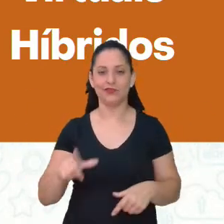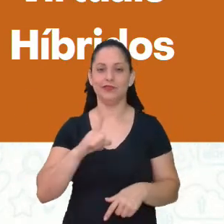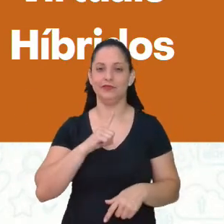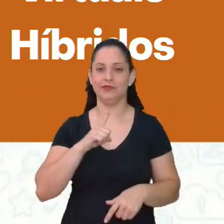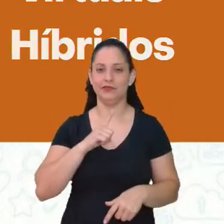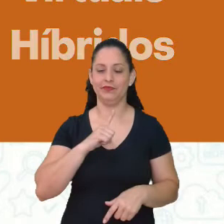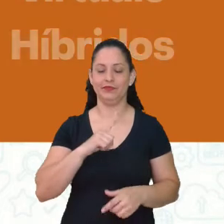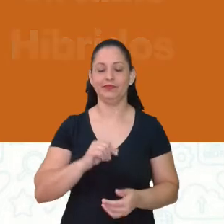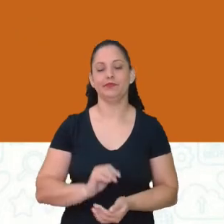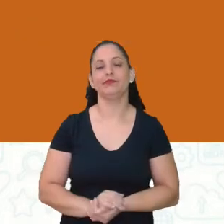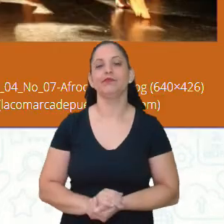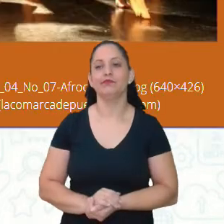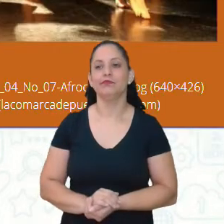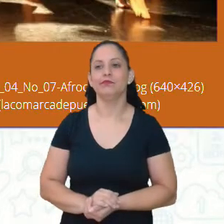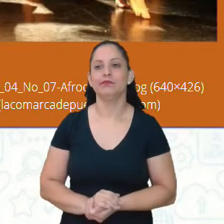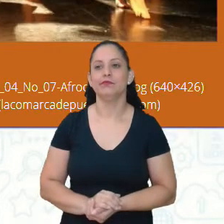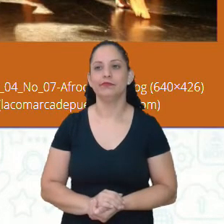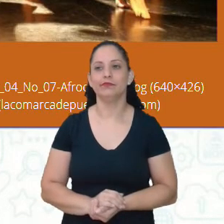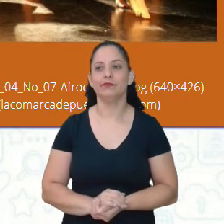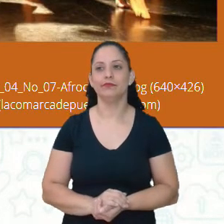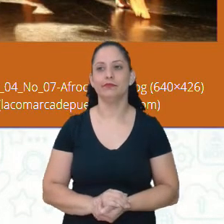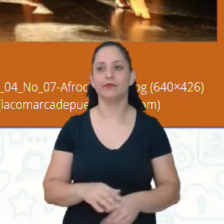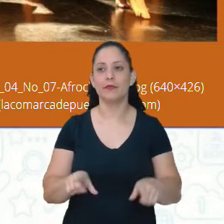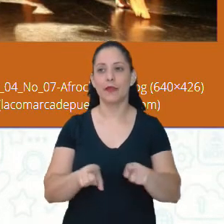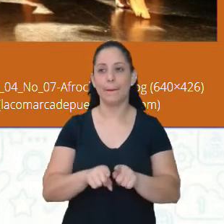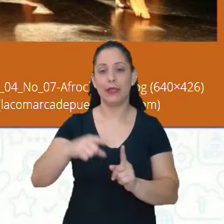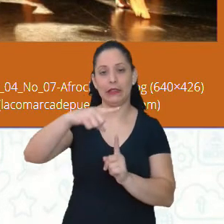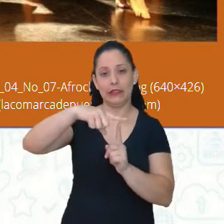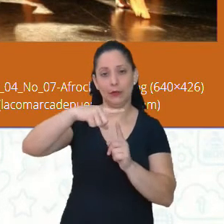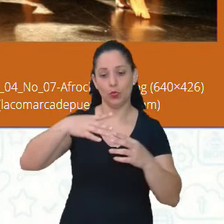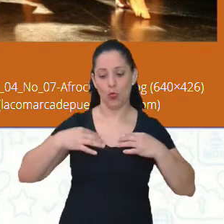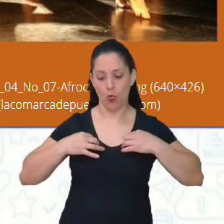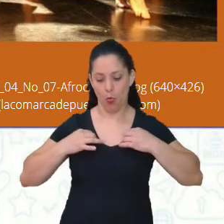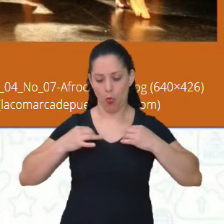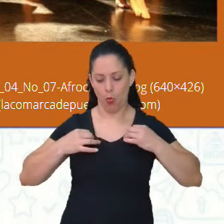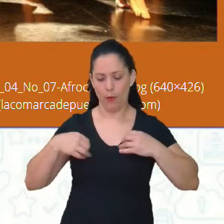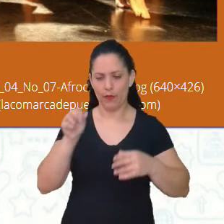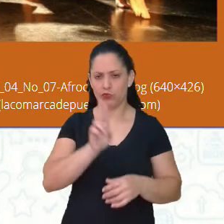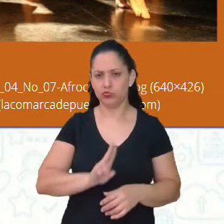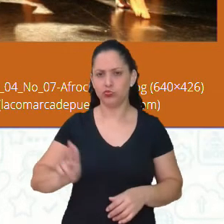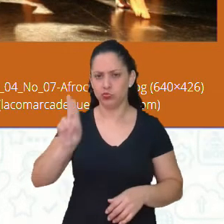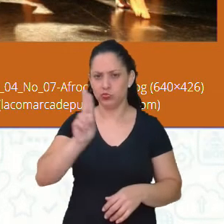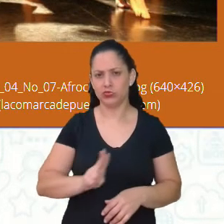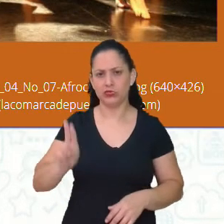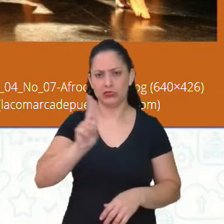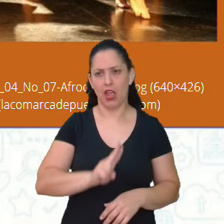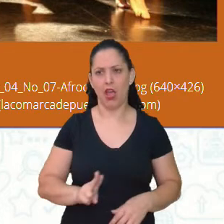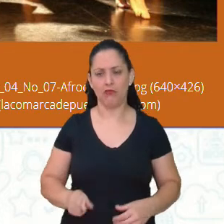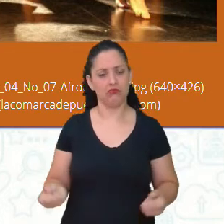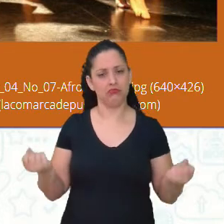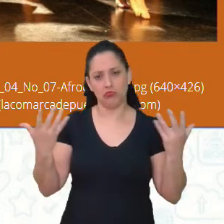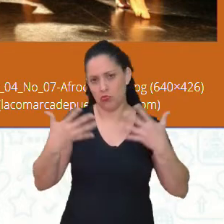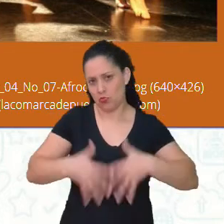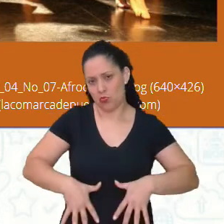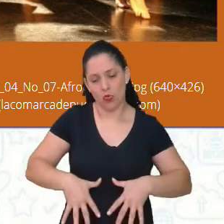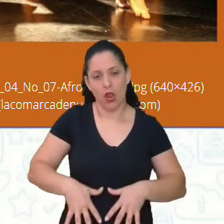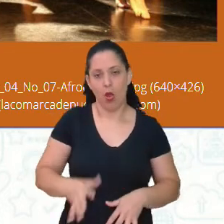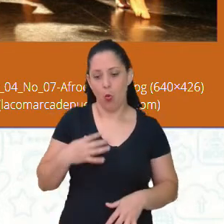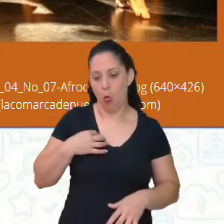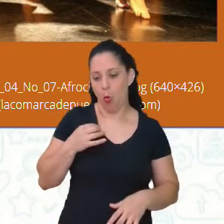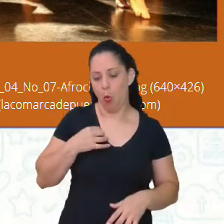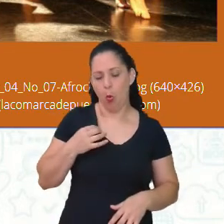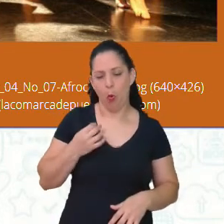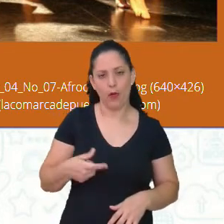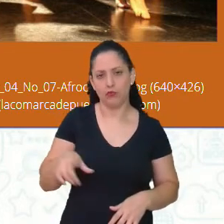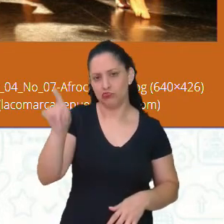normal, como a gente conhece. Outra coisa, o figurino. O figurino pode ser um figurino comum, né, roupa do dia a